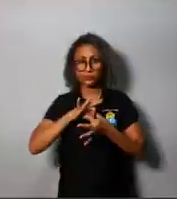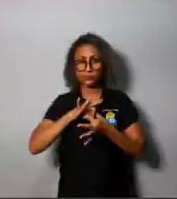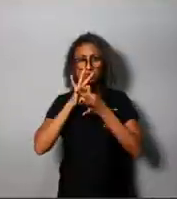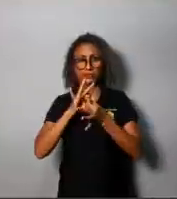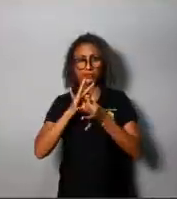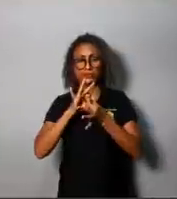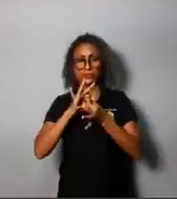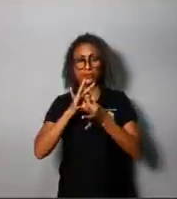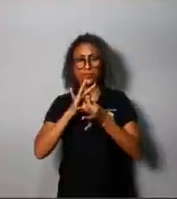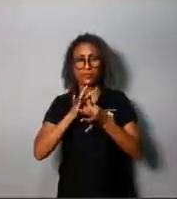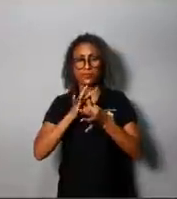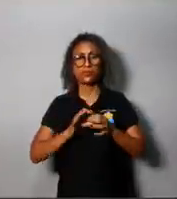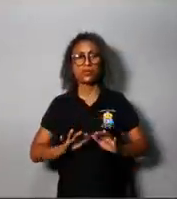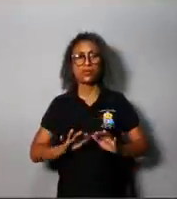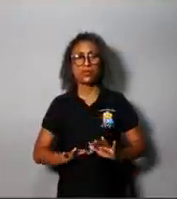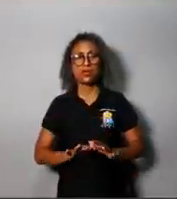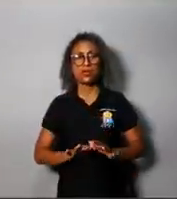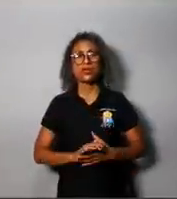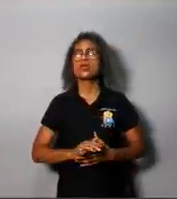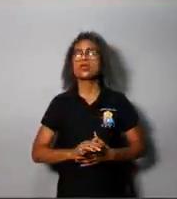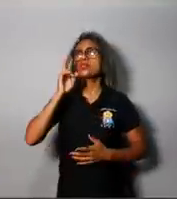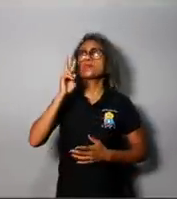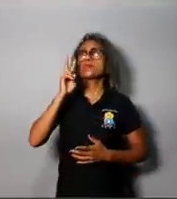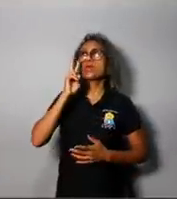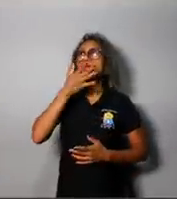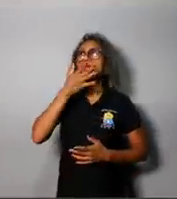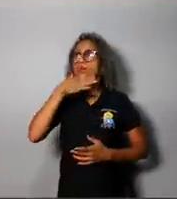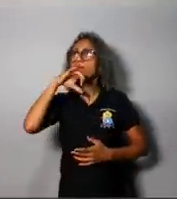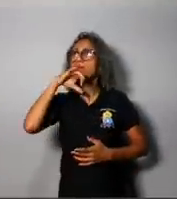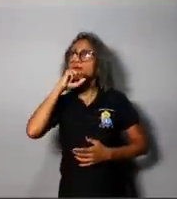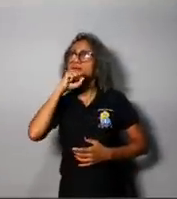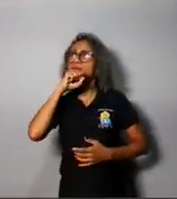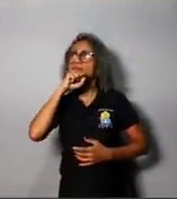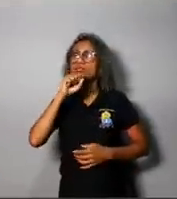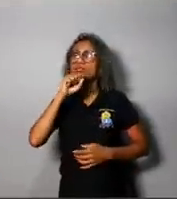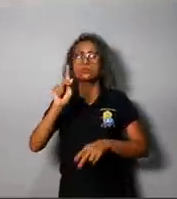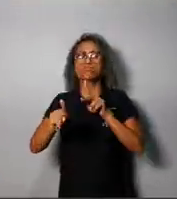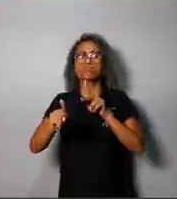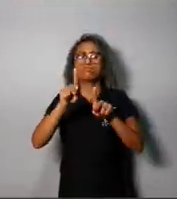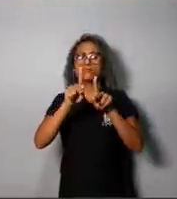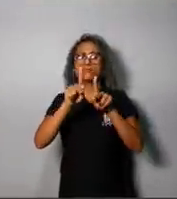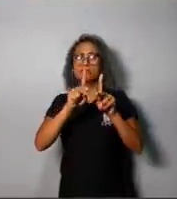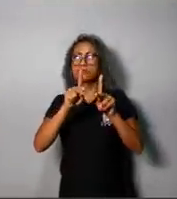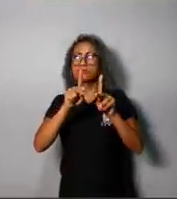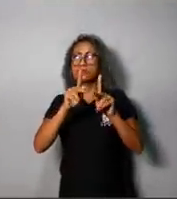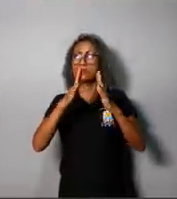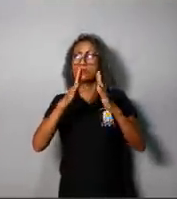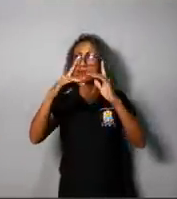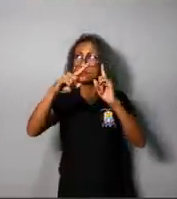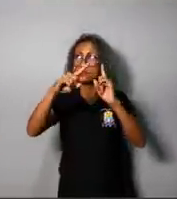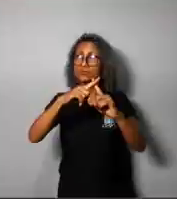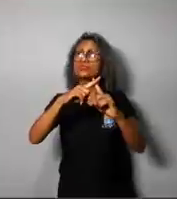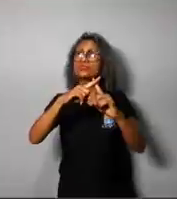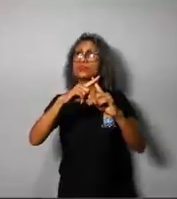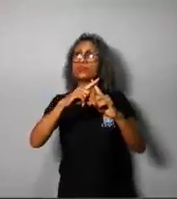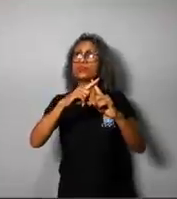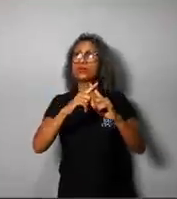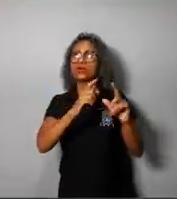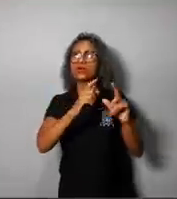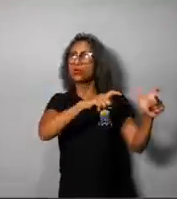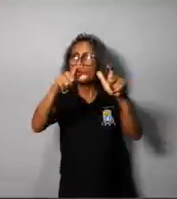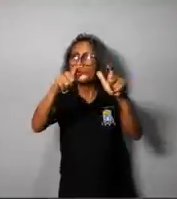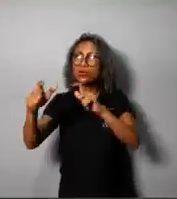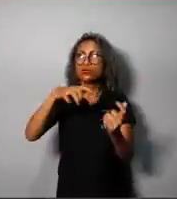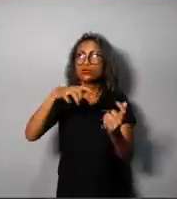ó Pai, da vossa Igreja, que se faz presente pelo mundo inteiro. Que ela cresça na caridade com o Papa Francisco,